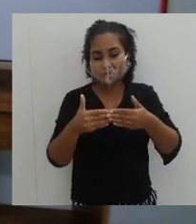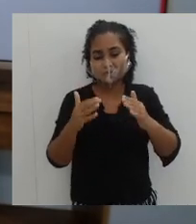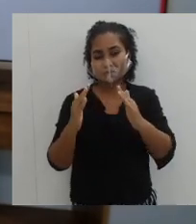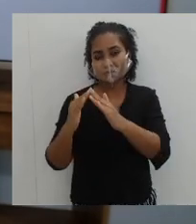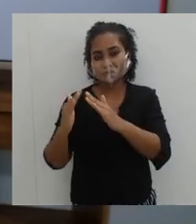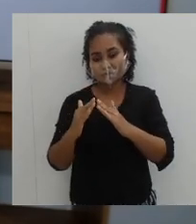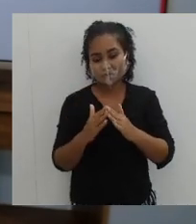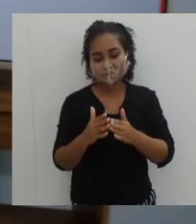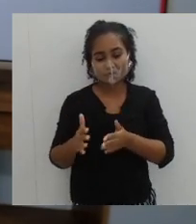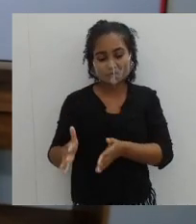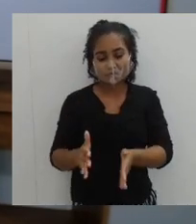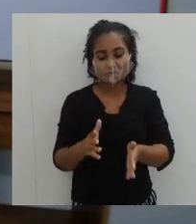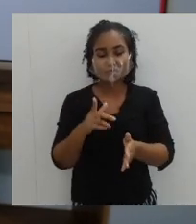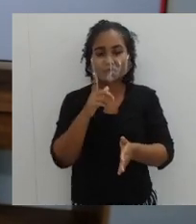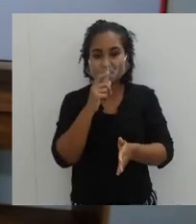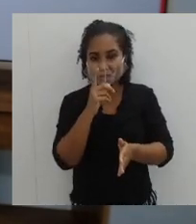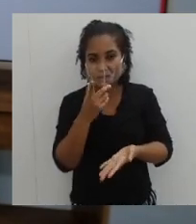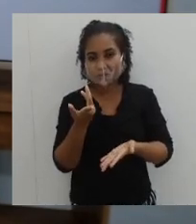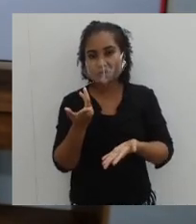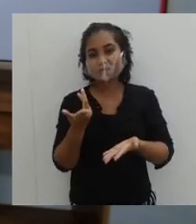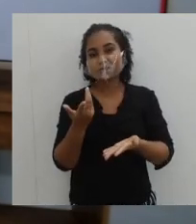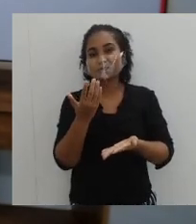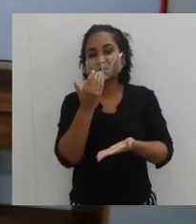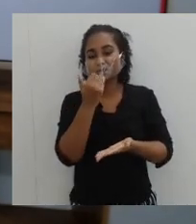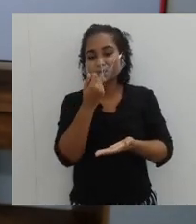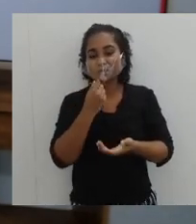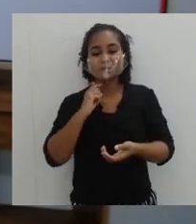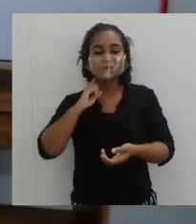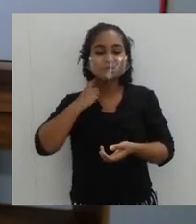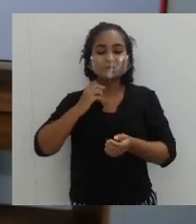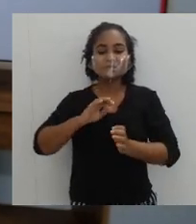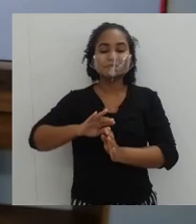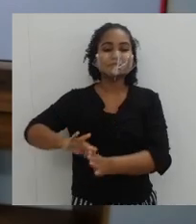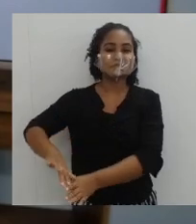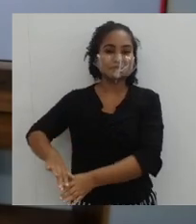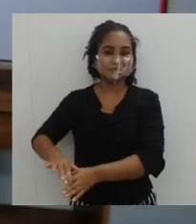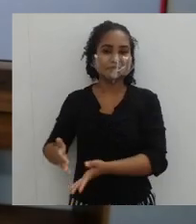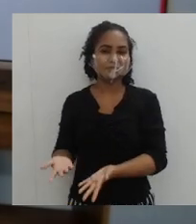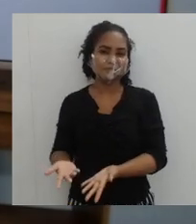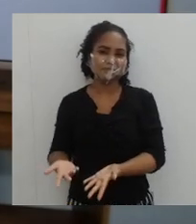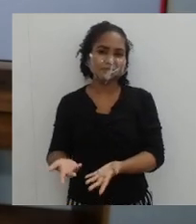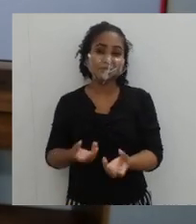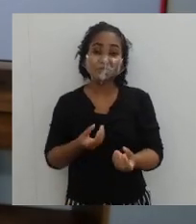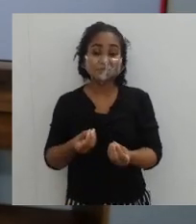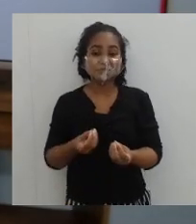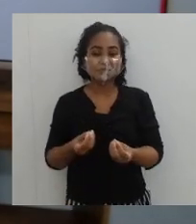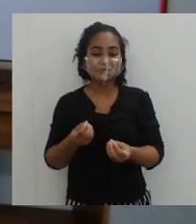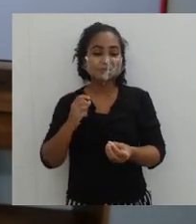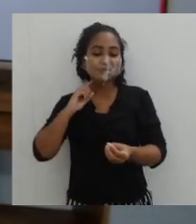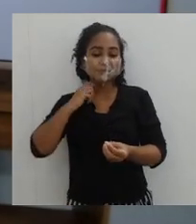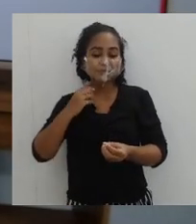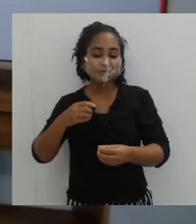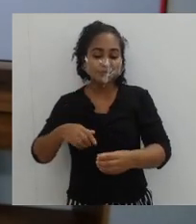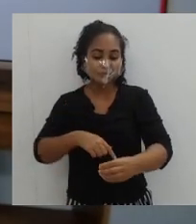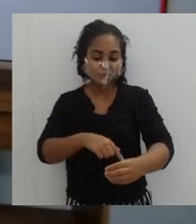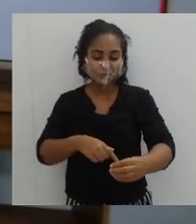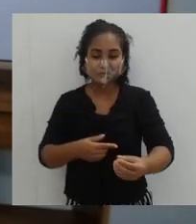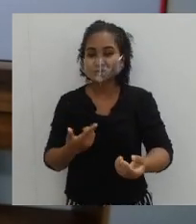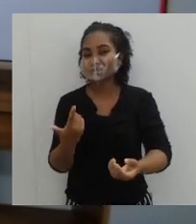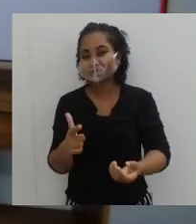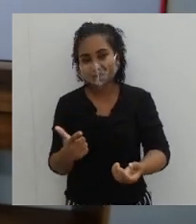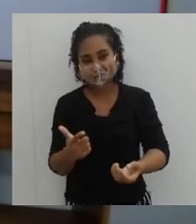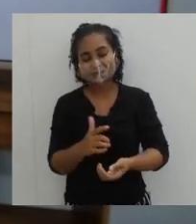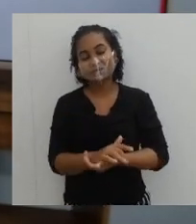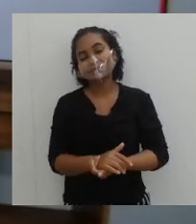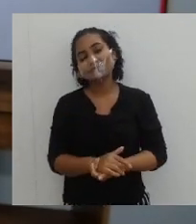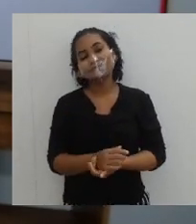tá? Alimentos, quando há muito desperdício de alimento, a forma como é liberado esse alimento, muitos desses alimentos